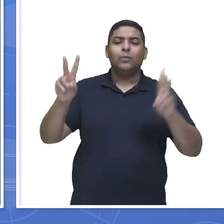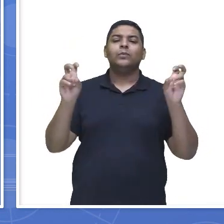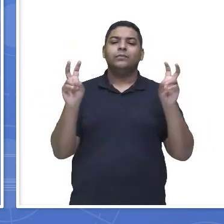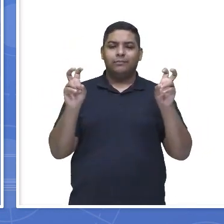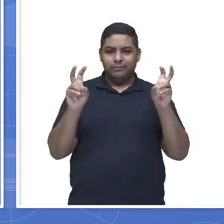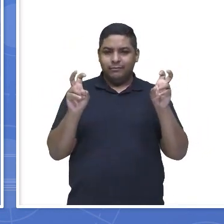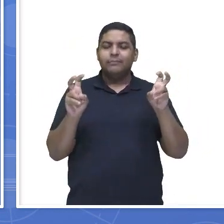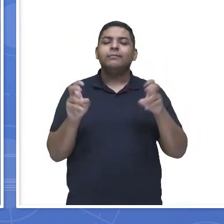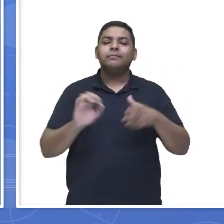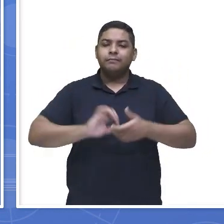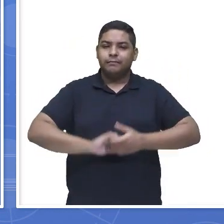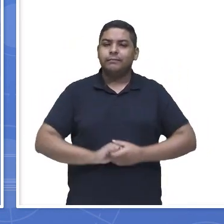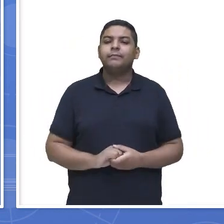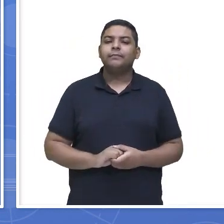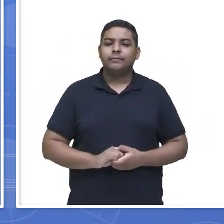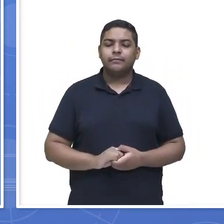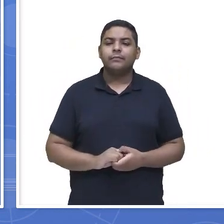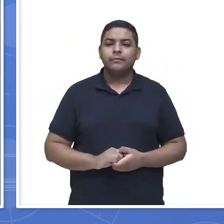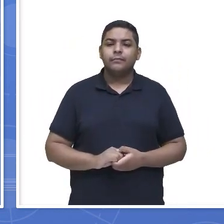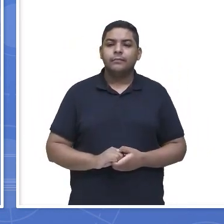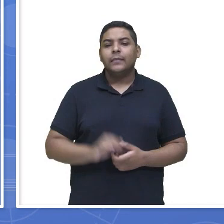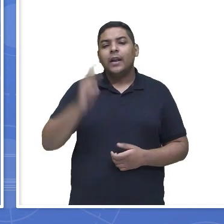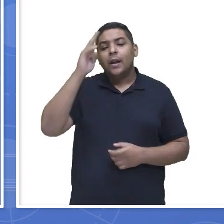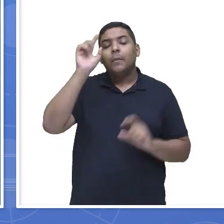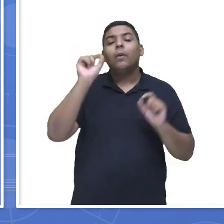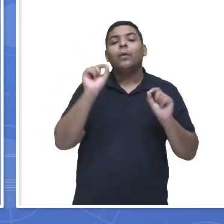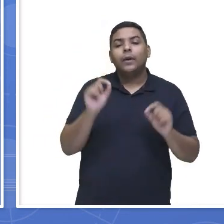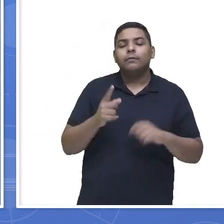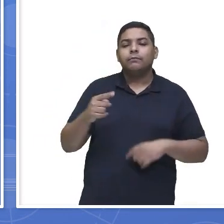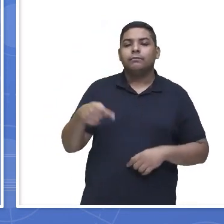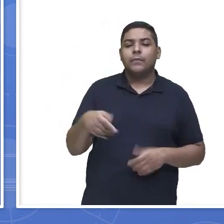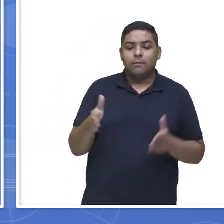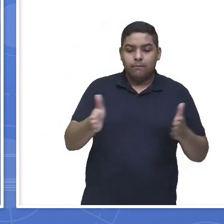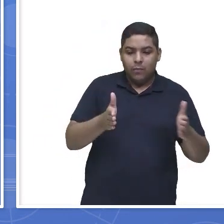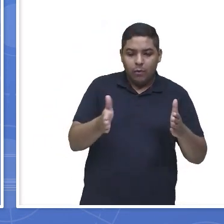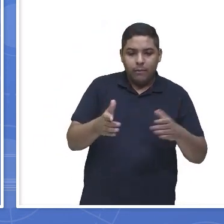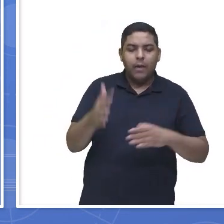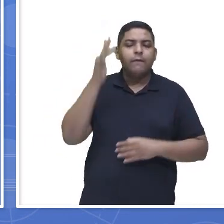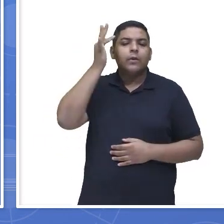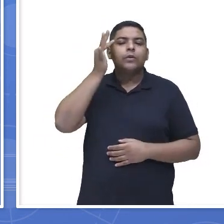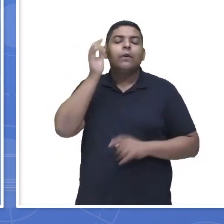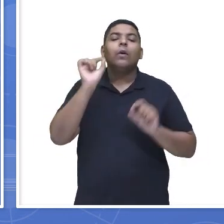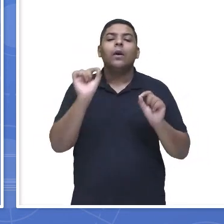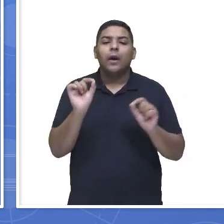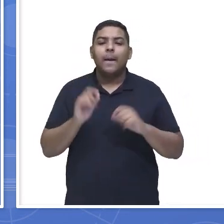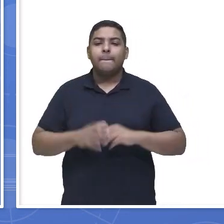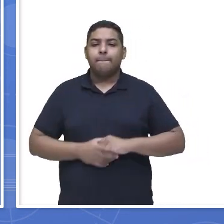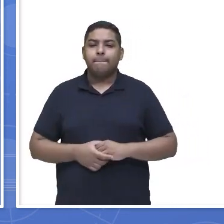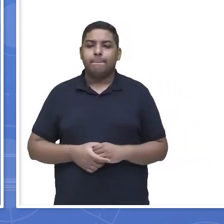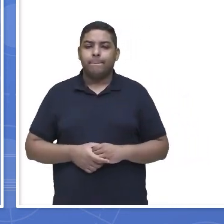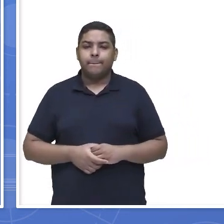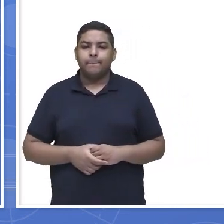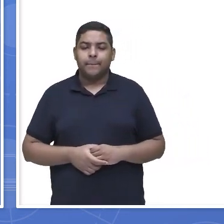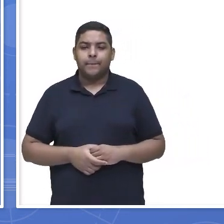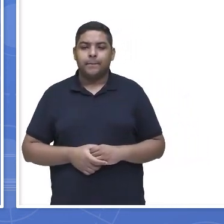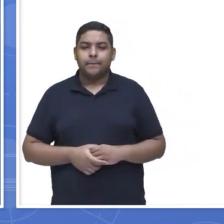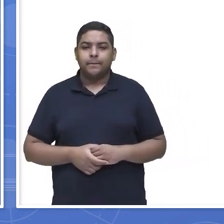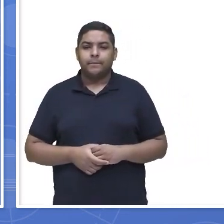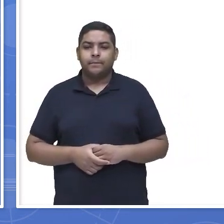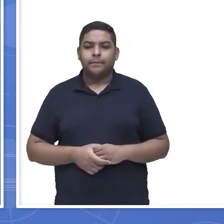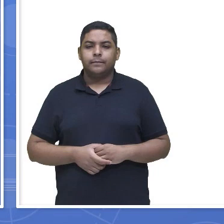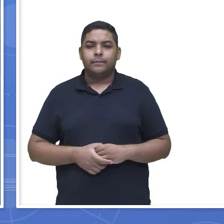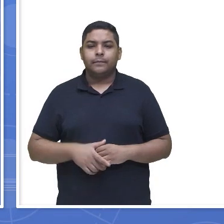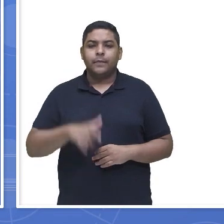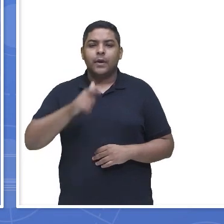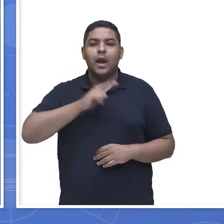essa discussão toda. Lembrando que nós estamos já no momento da filosofia, que nós estamos assim meio que